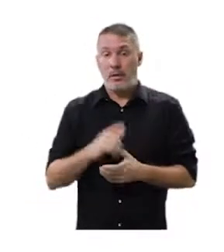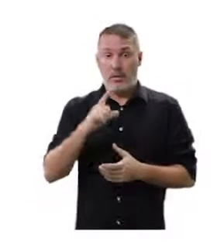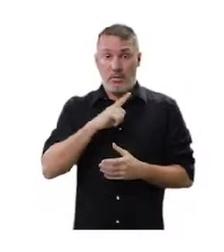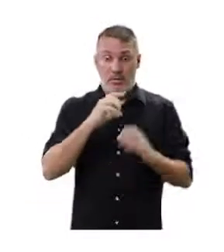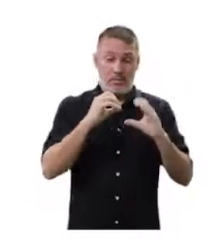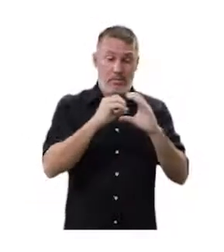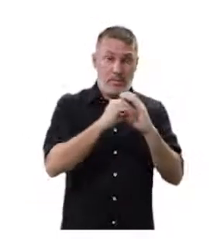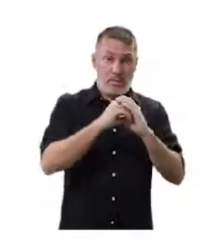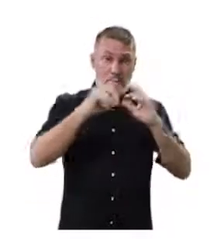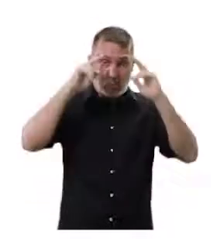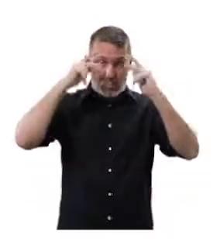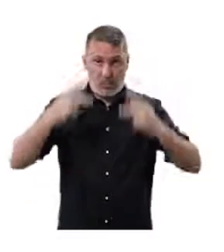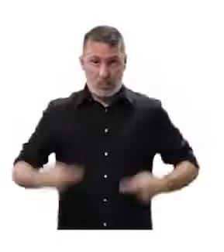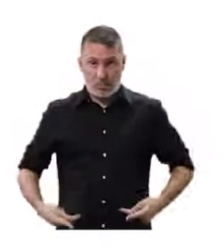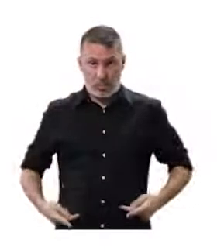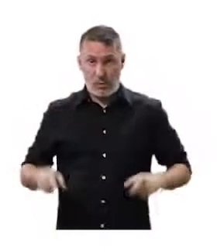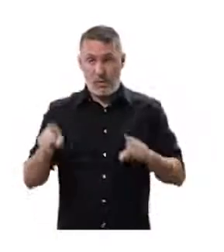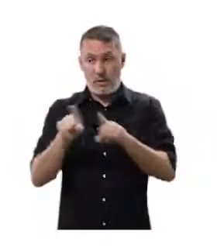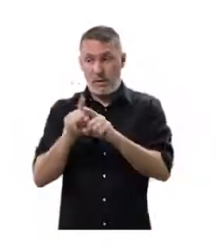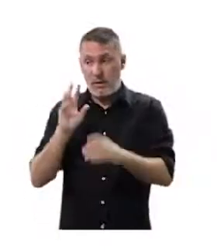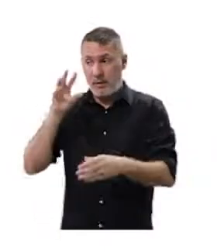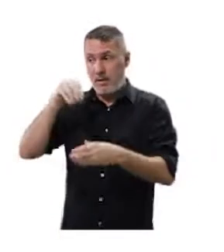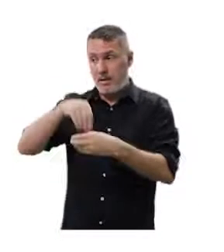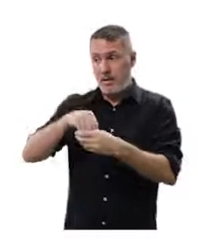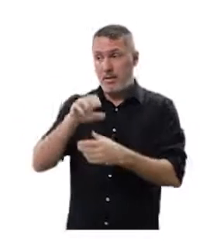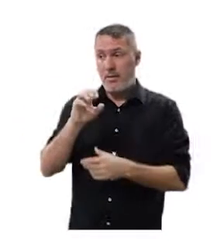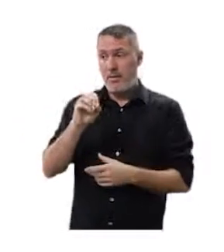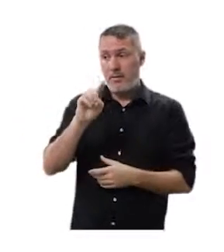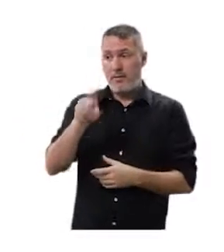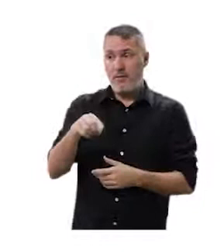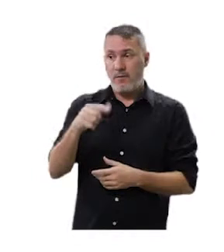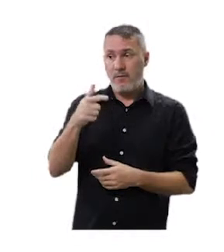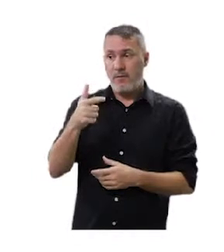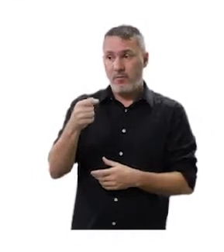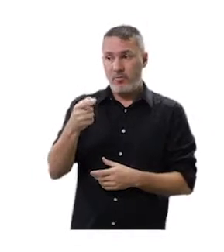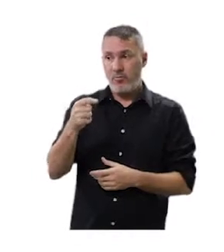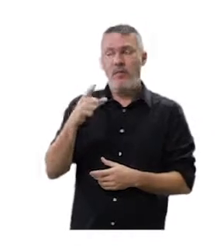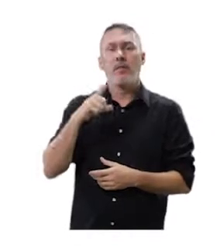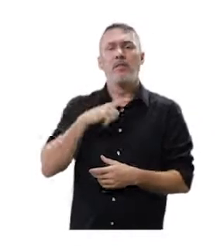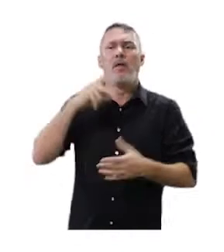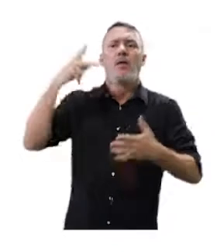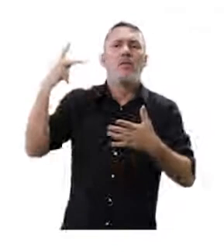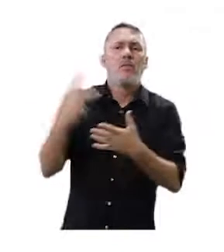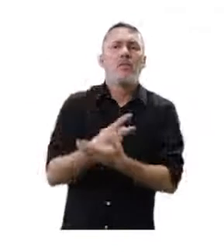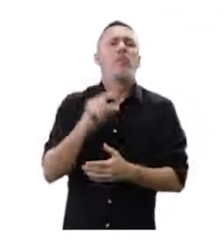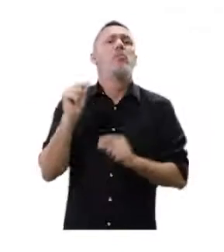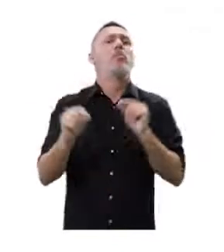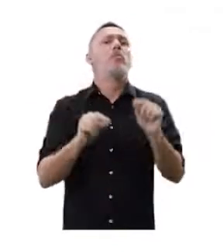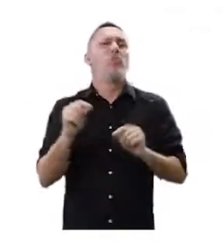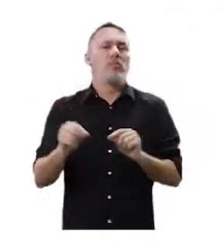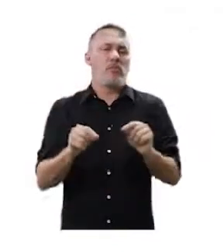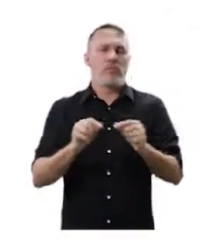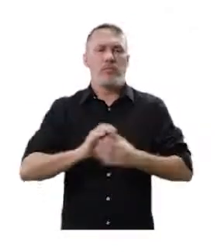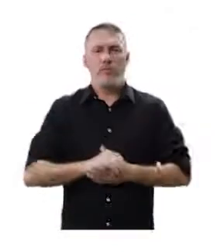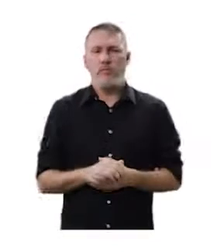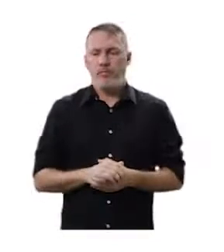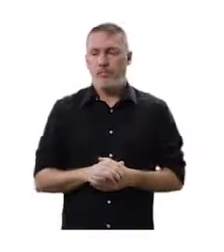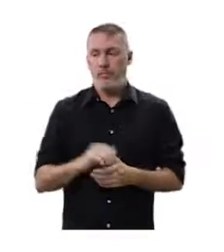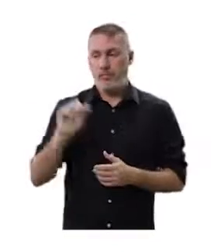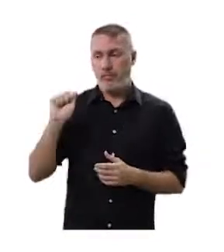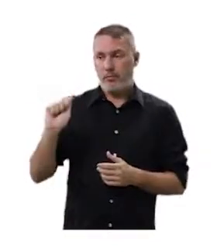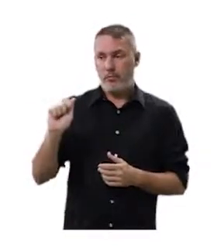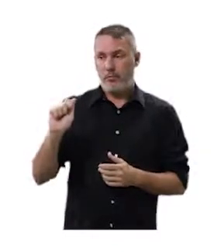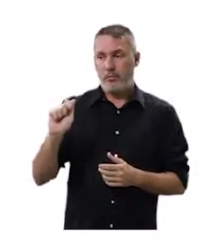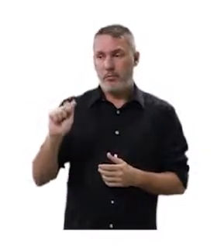uma célula humana em uma solução de 0,20 mol por litro tem como